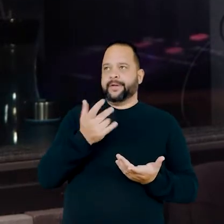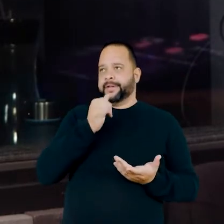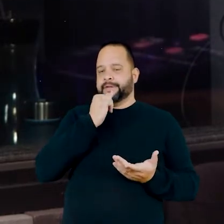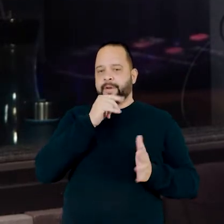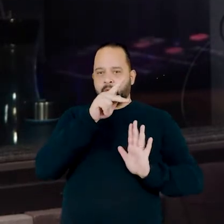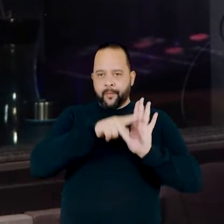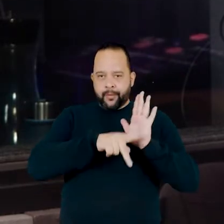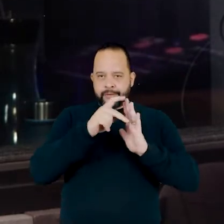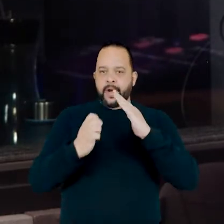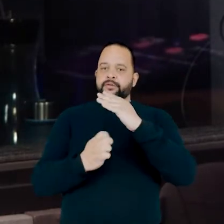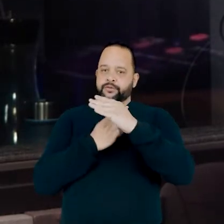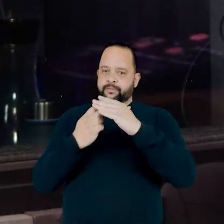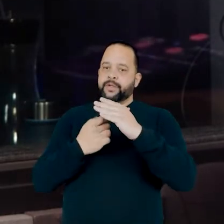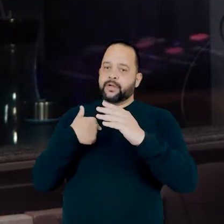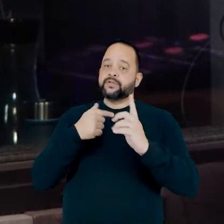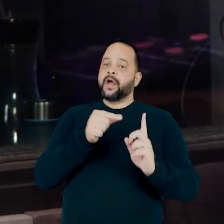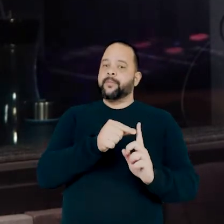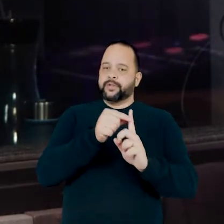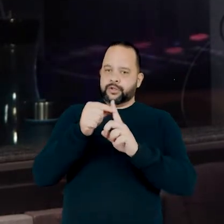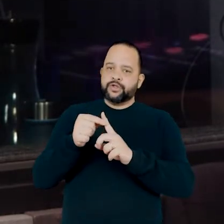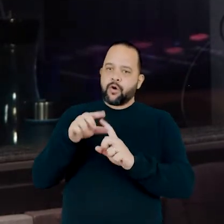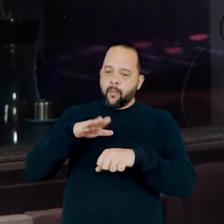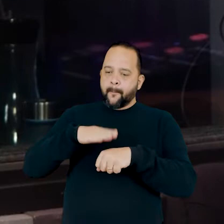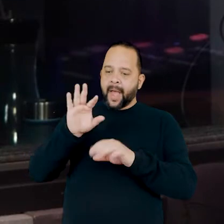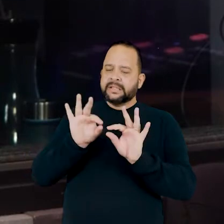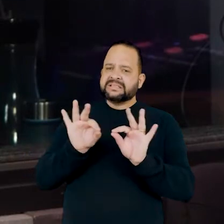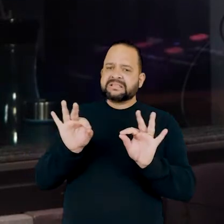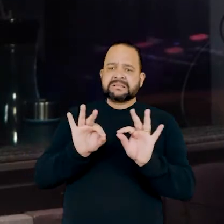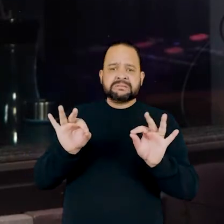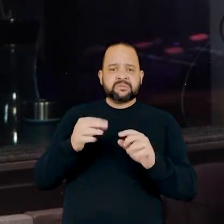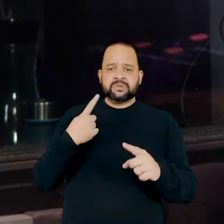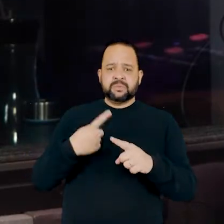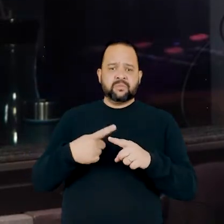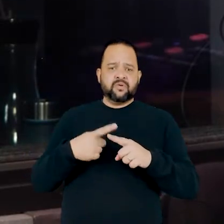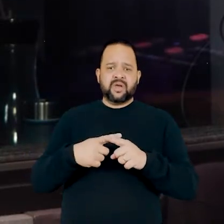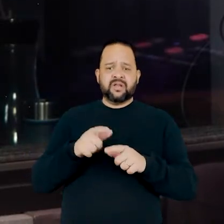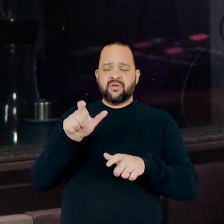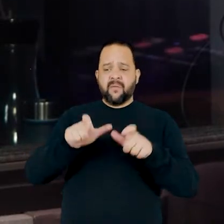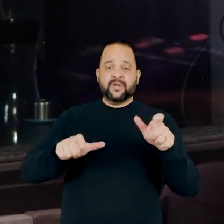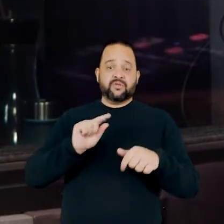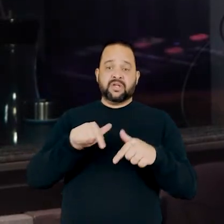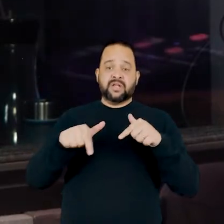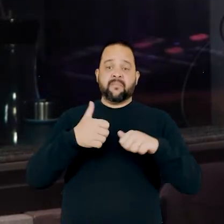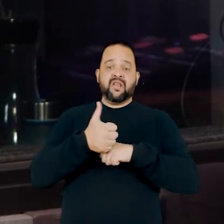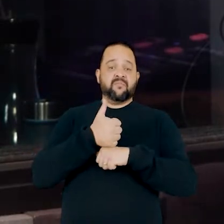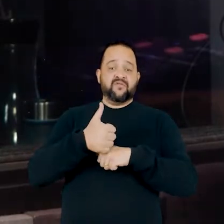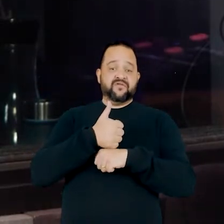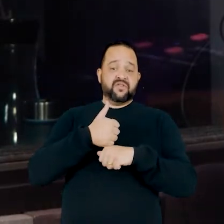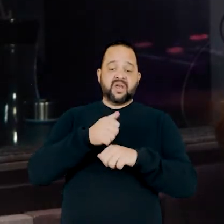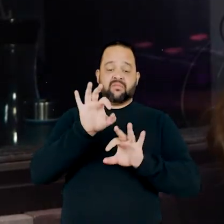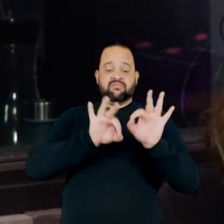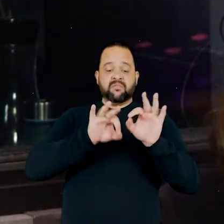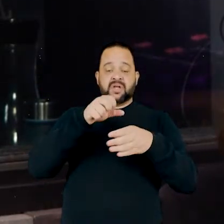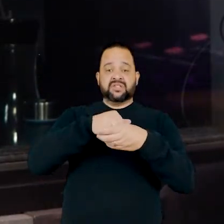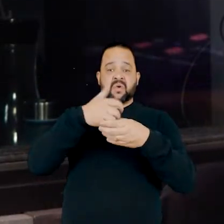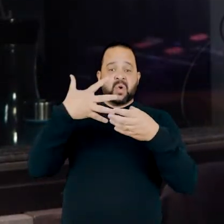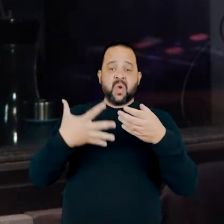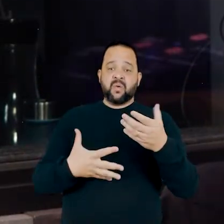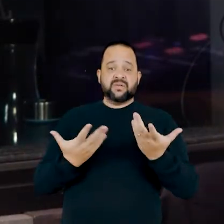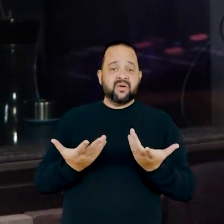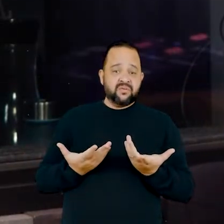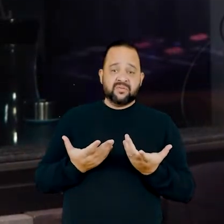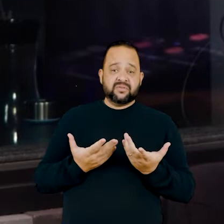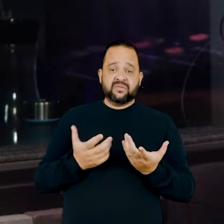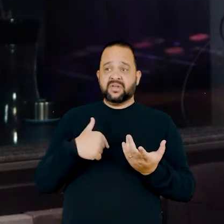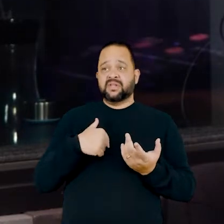corporativo, fone, eu sempre recomendo o mais simples. Por quê? Porque não é aquela pessoa que trabalha com criação de conteúdo, né? Que não entende muito